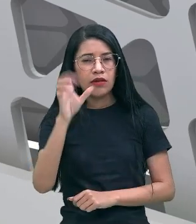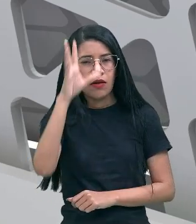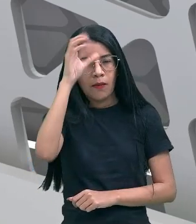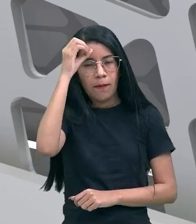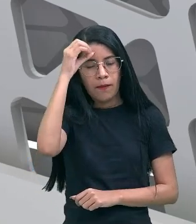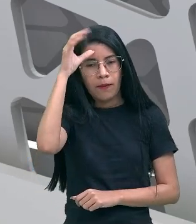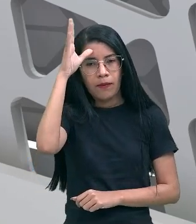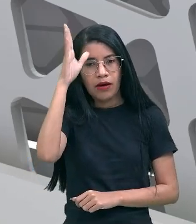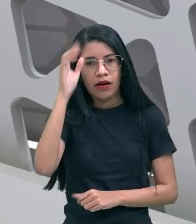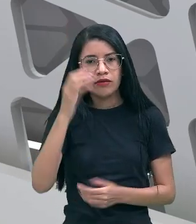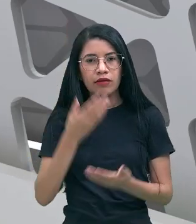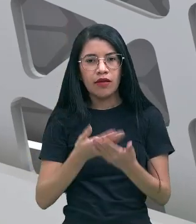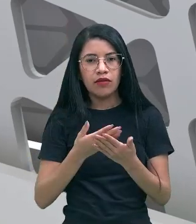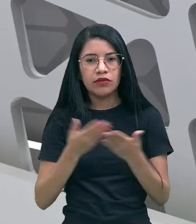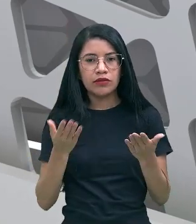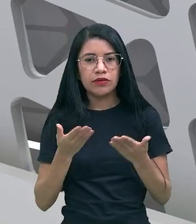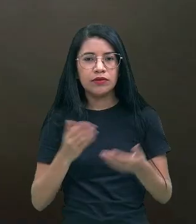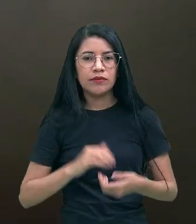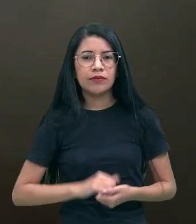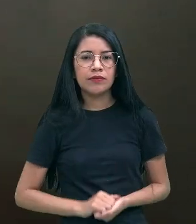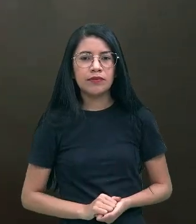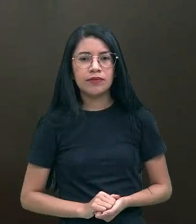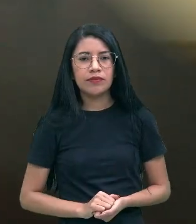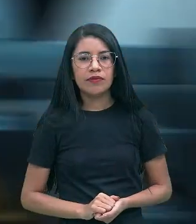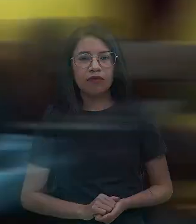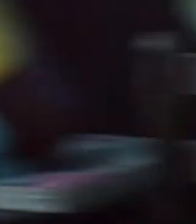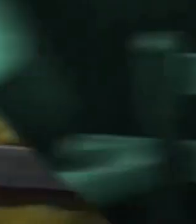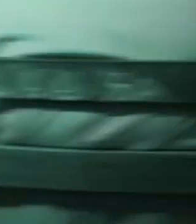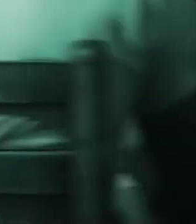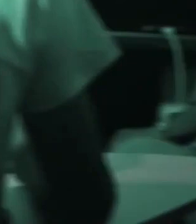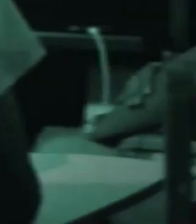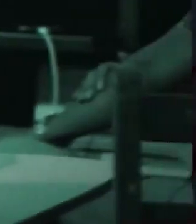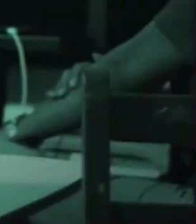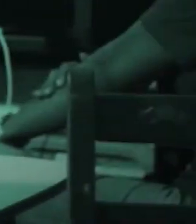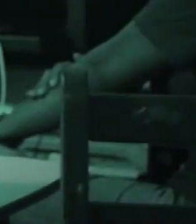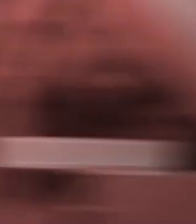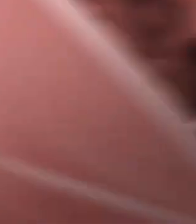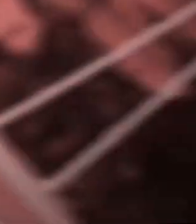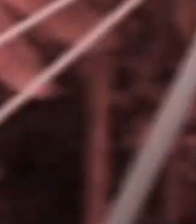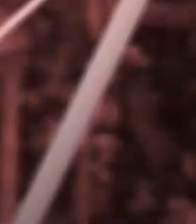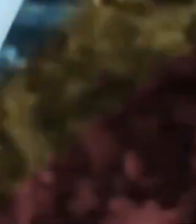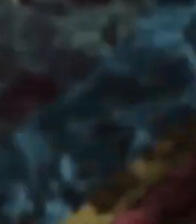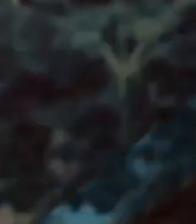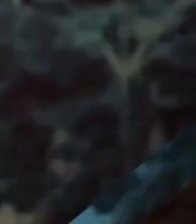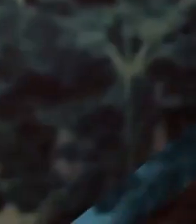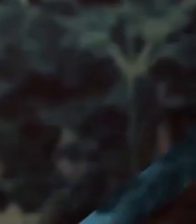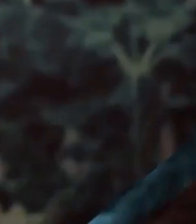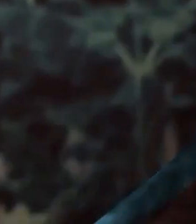bastante com a nossa aula, tá bom?